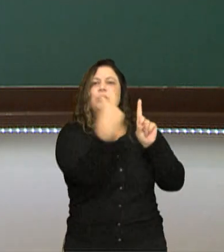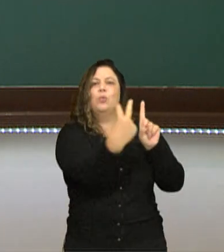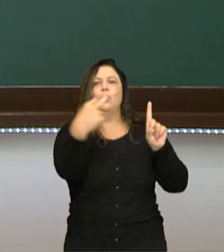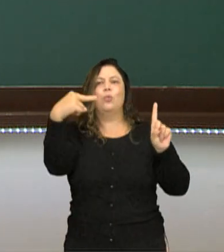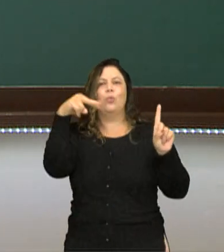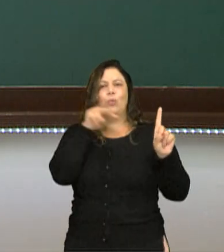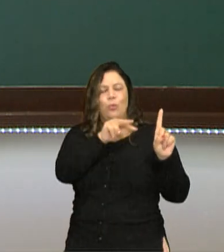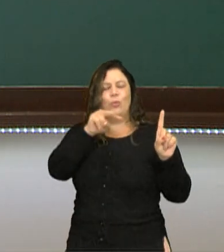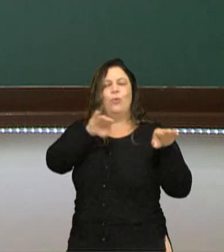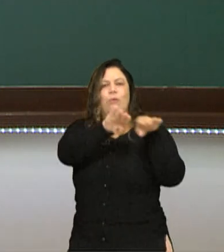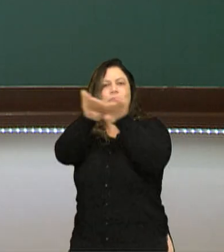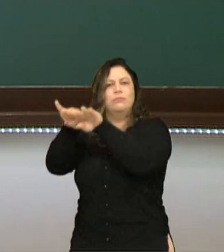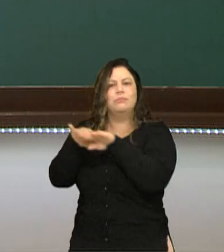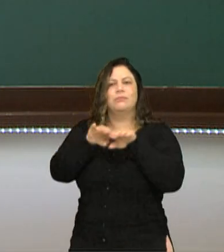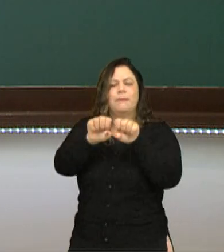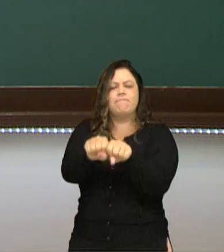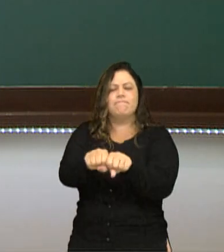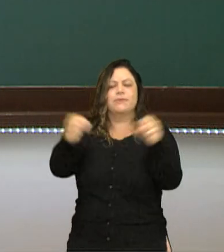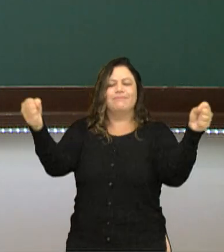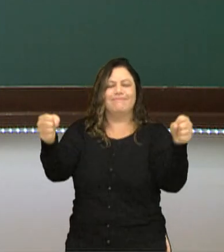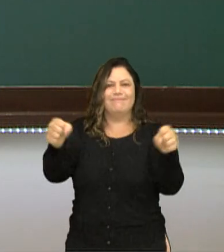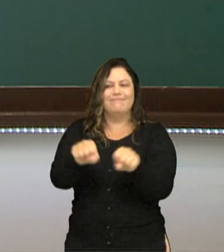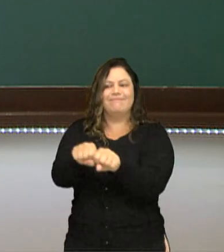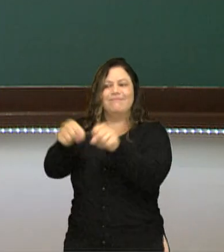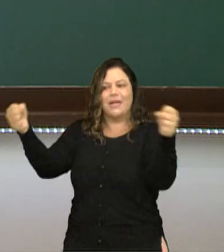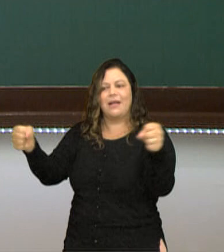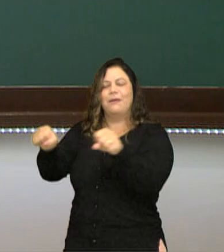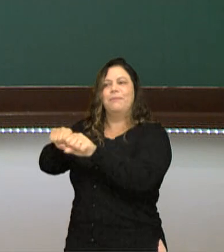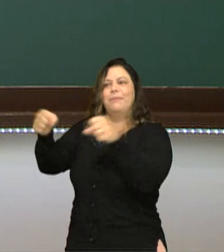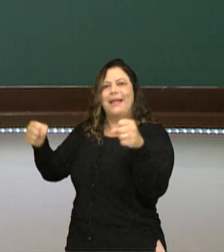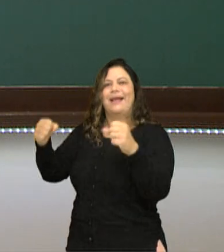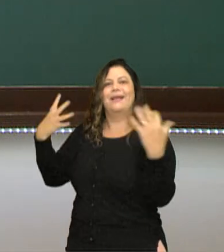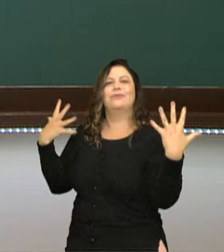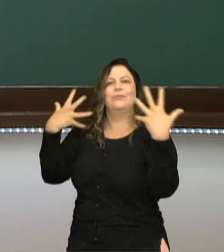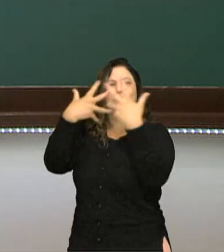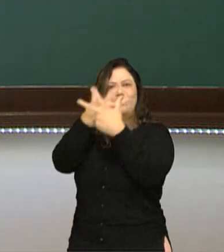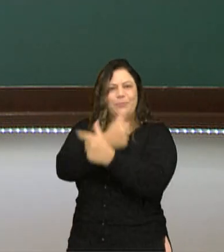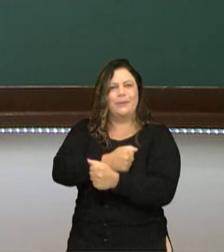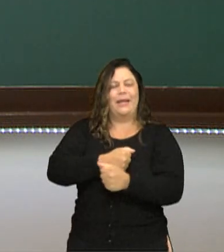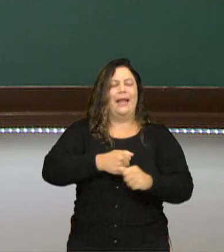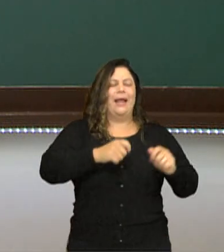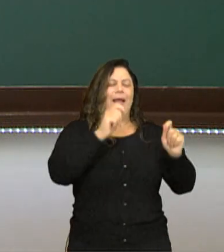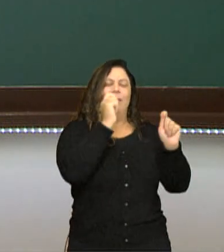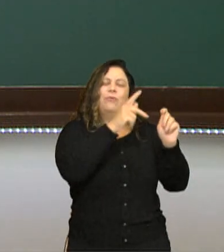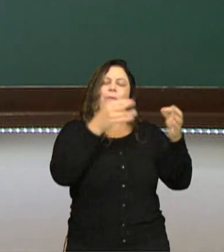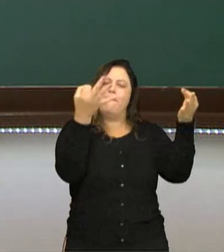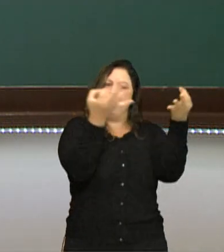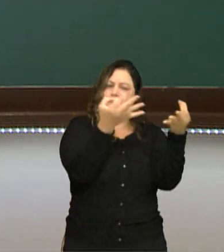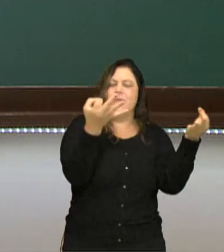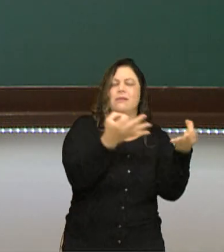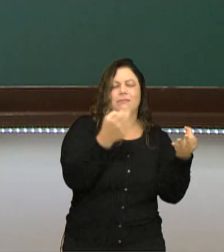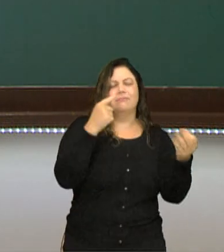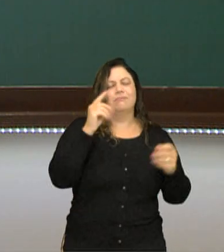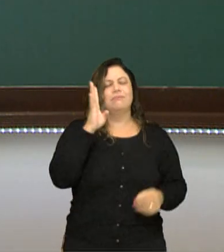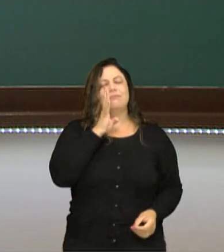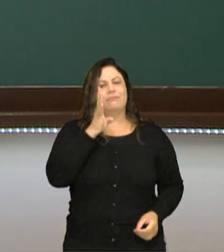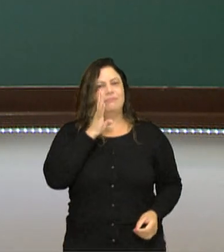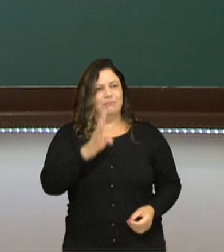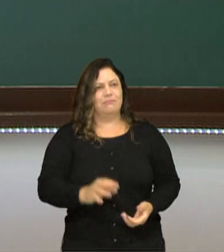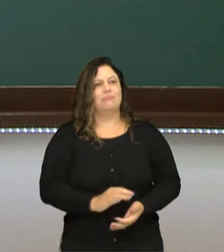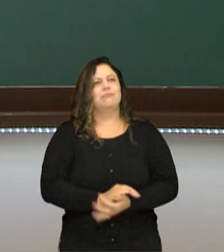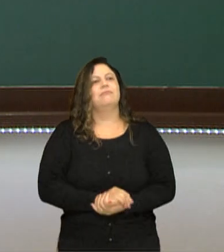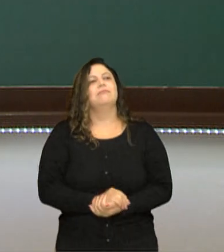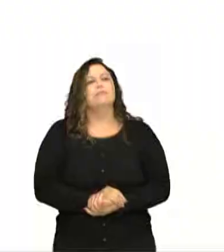Os padrões, a gente está rompendo esses padrões aí desses belos estereotipados, né? Isso é muito legal.